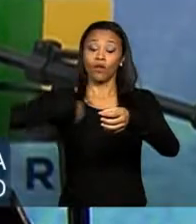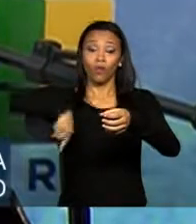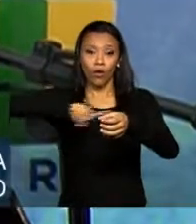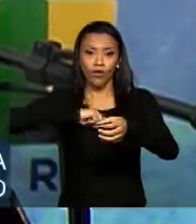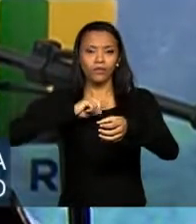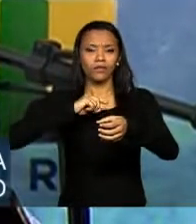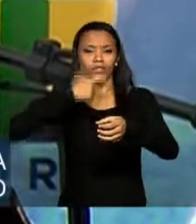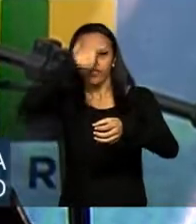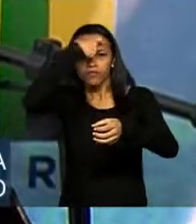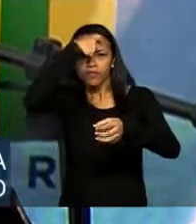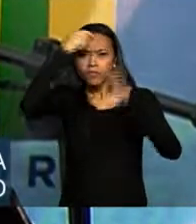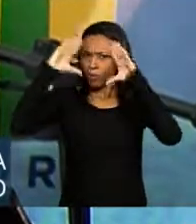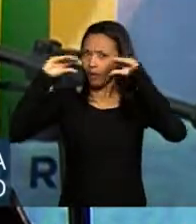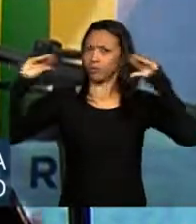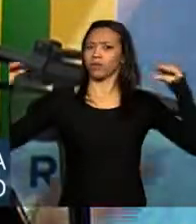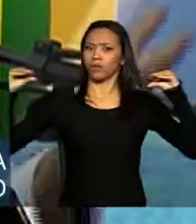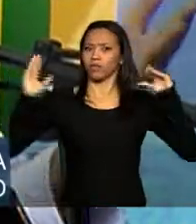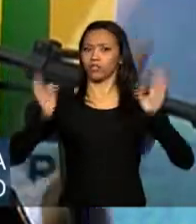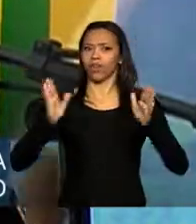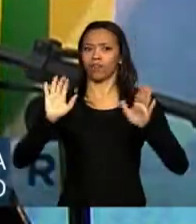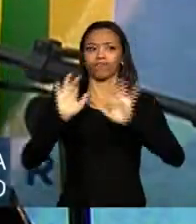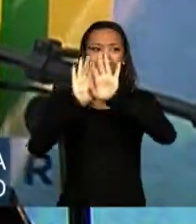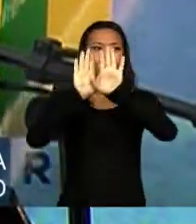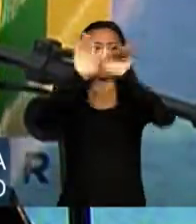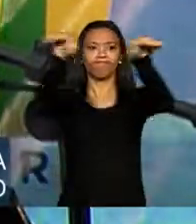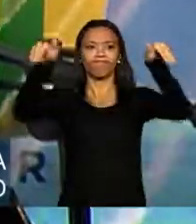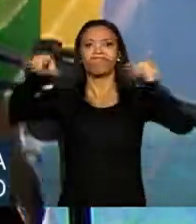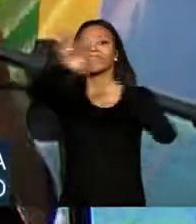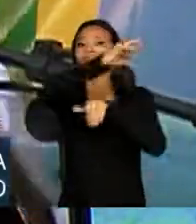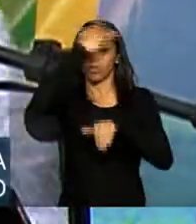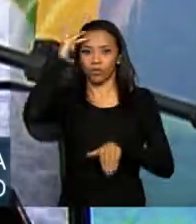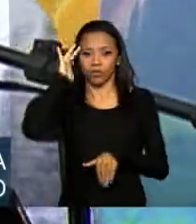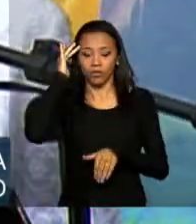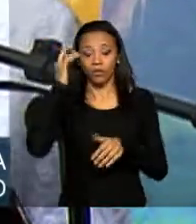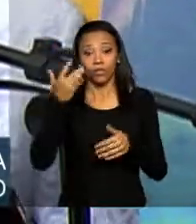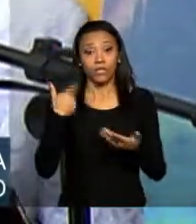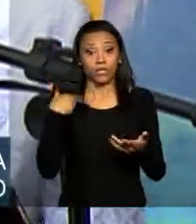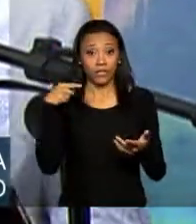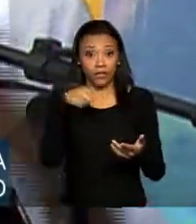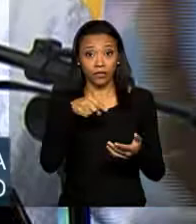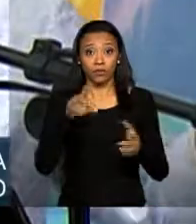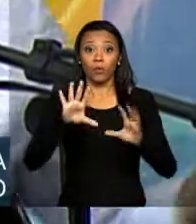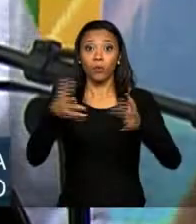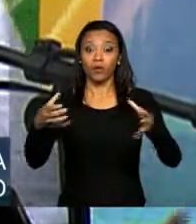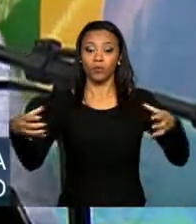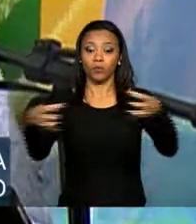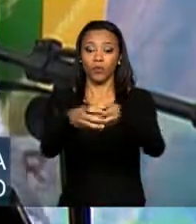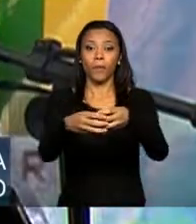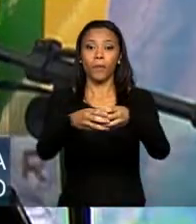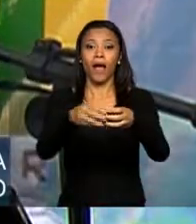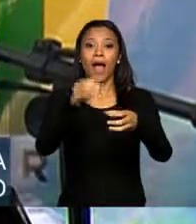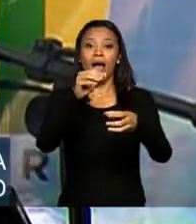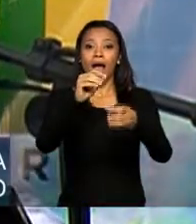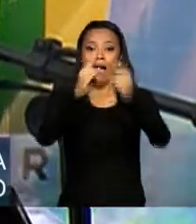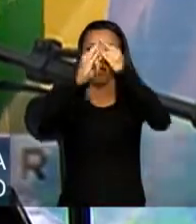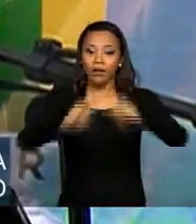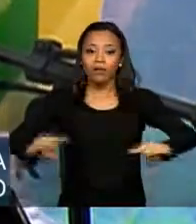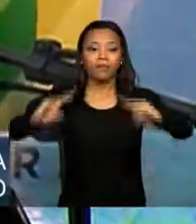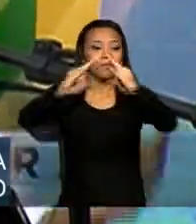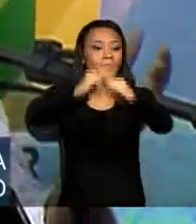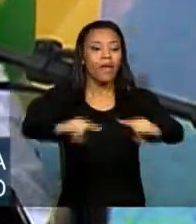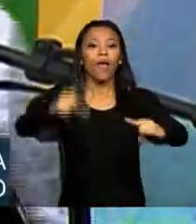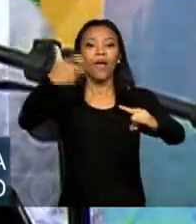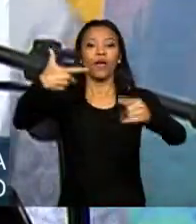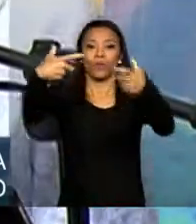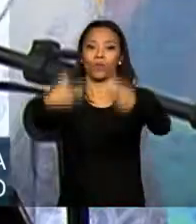assentamentos com essa qualidade e daí Porque um assentamento tem de ser um espaço de